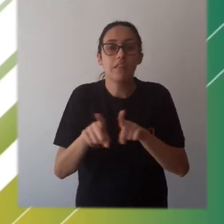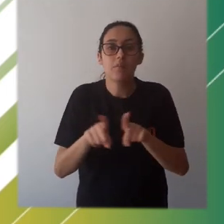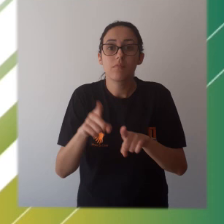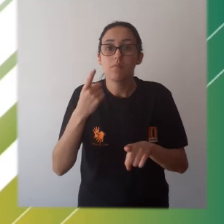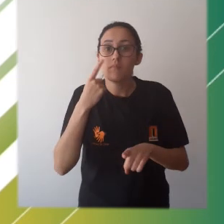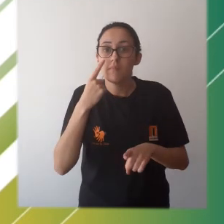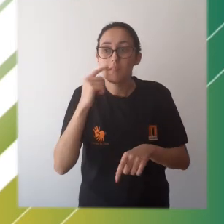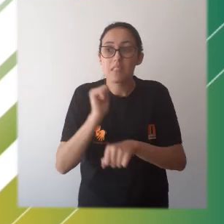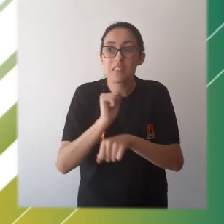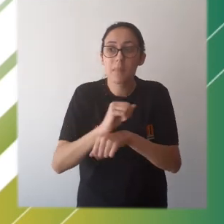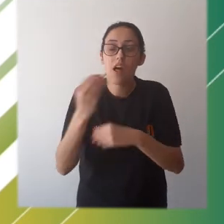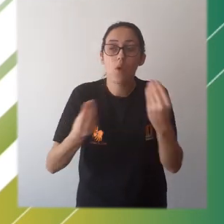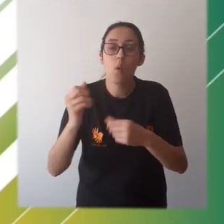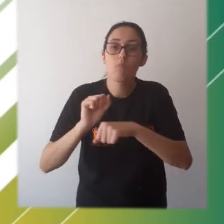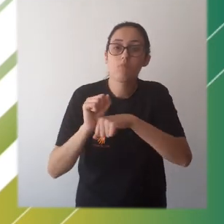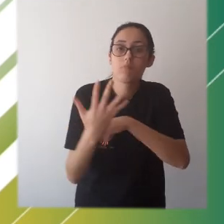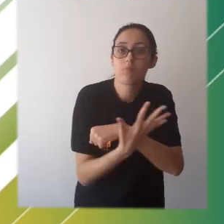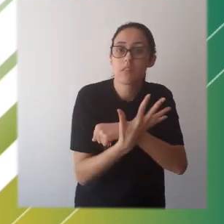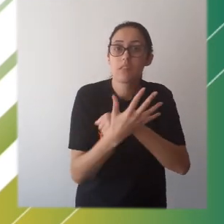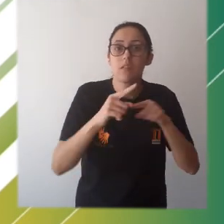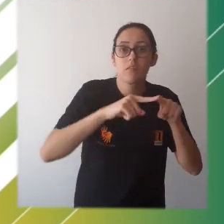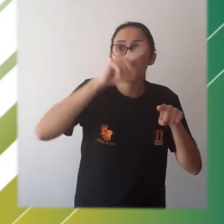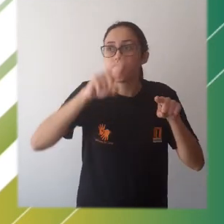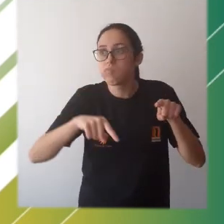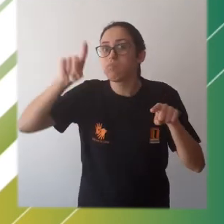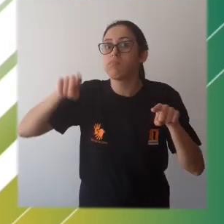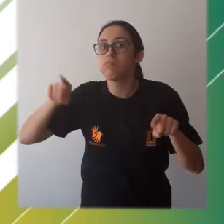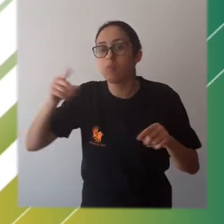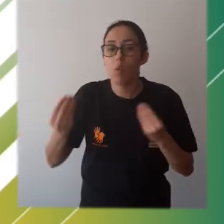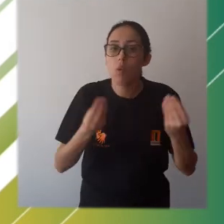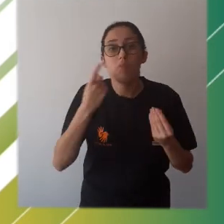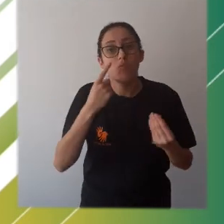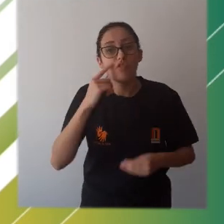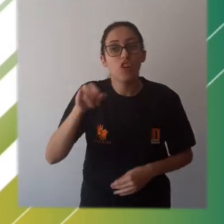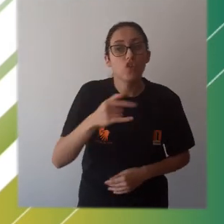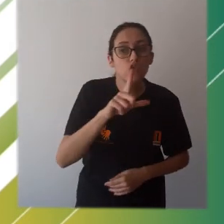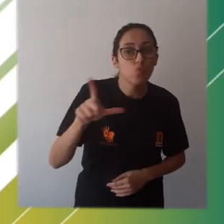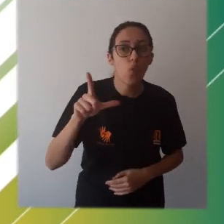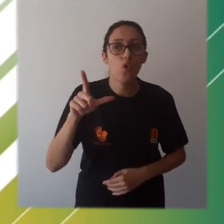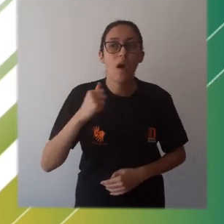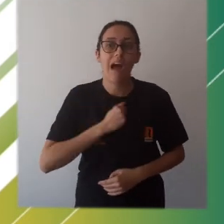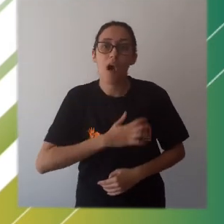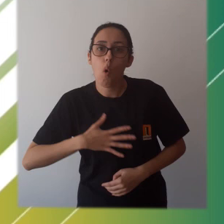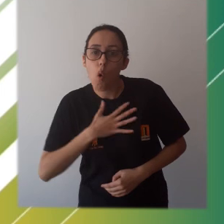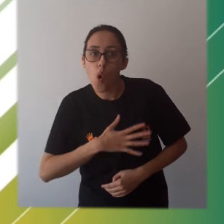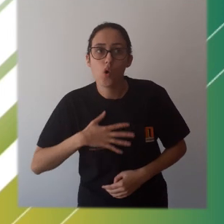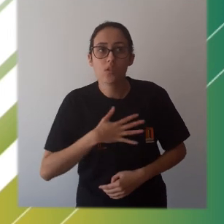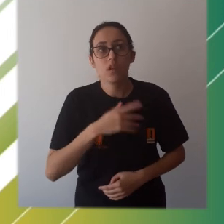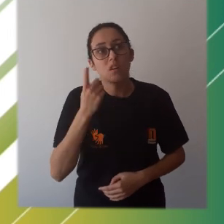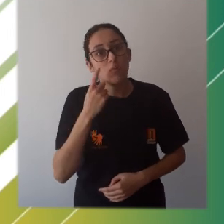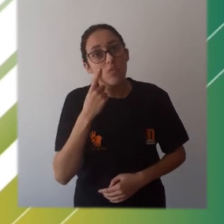que se evidencia da curva da pandemia. Né? A previsão é que em julho, agosto, a gente já